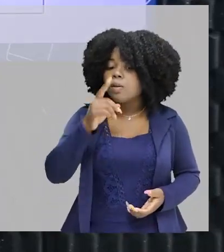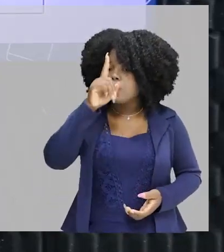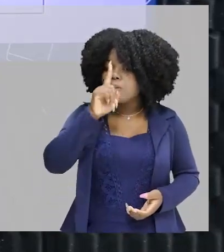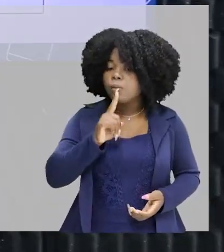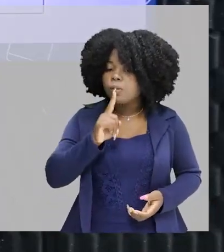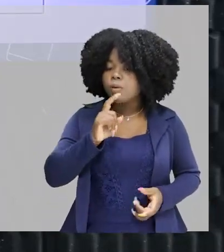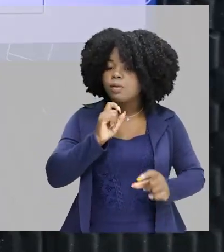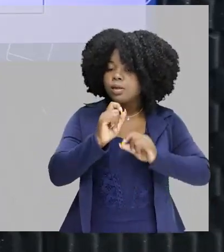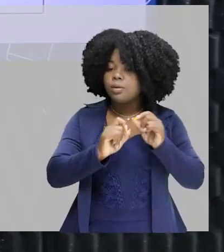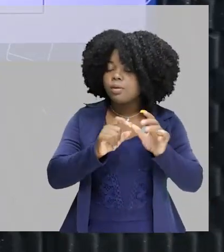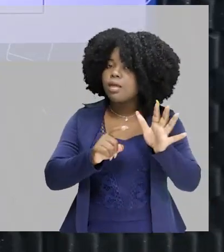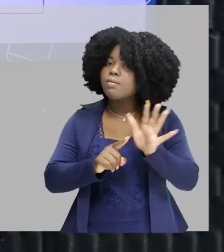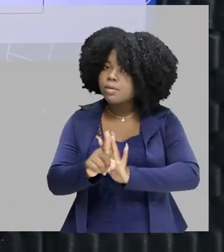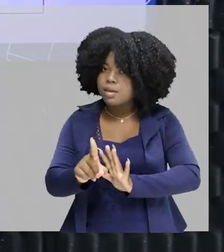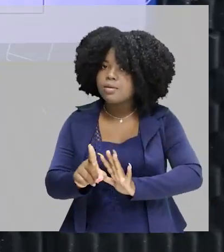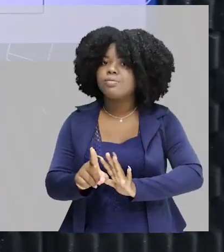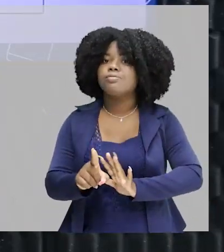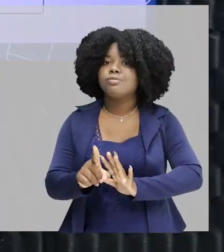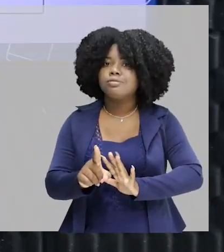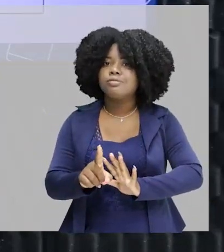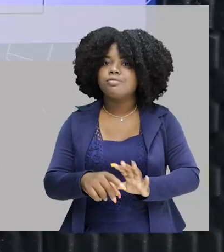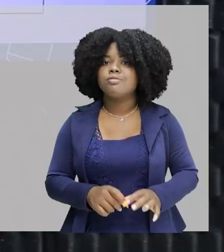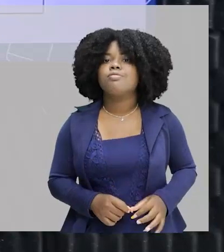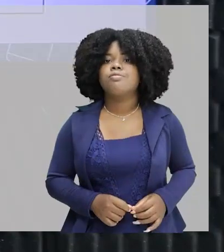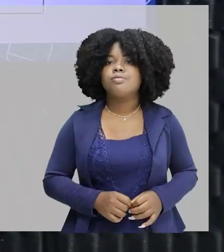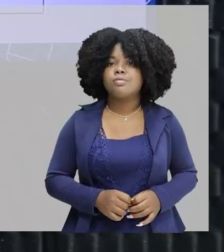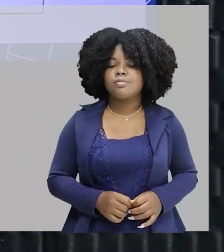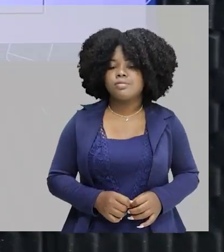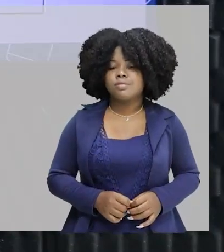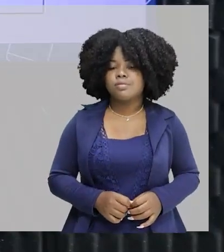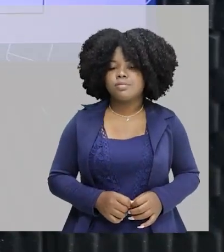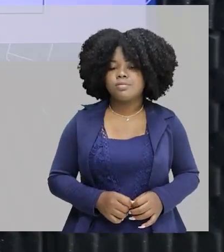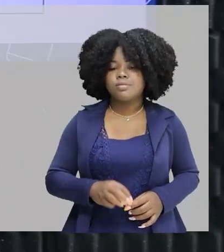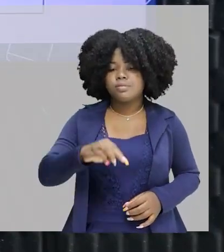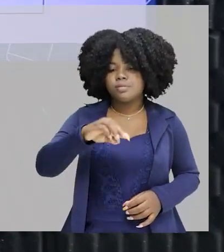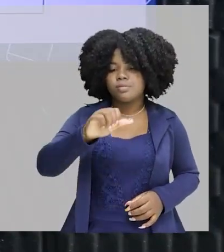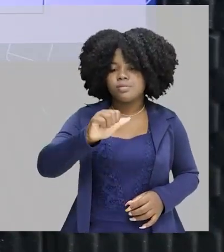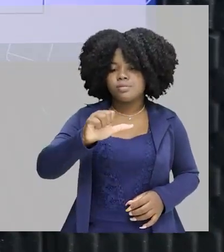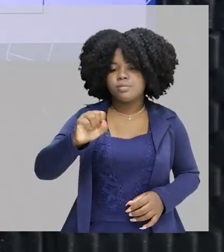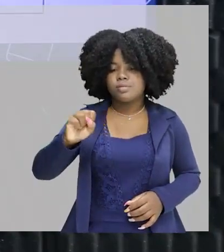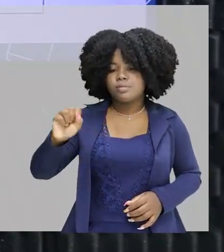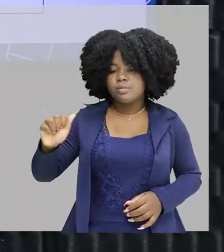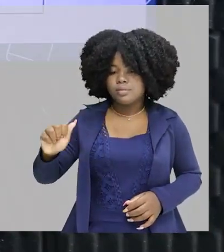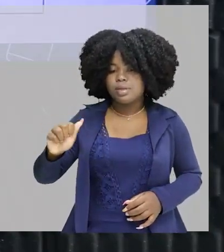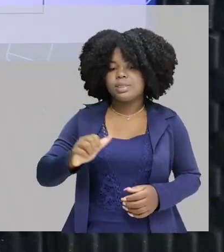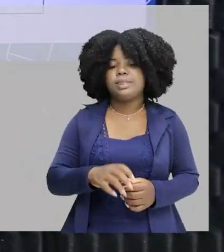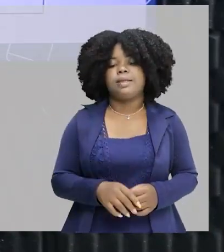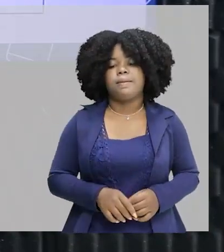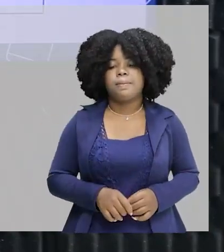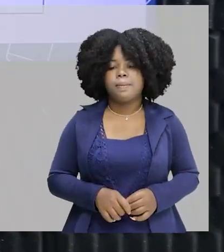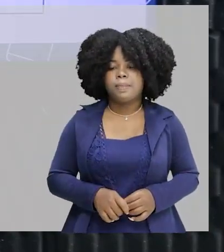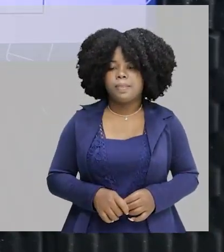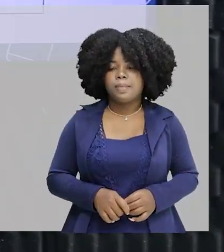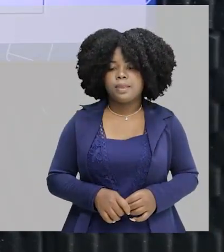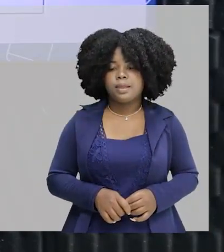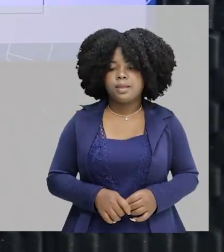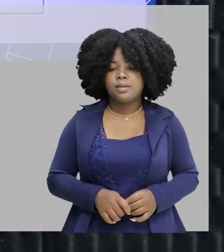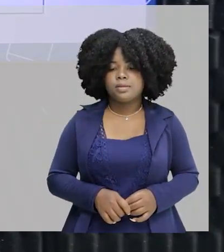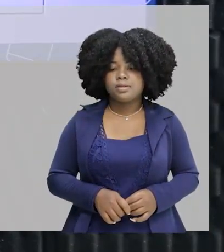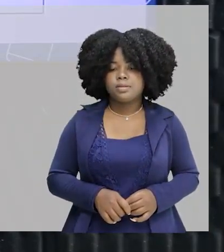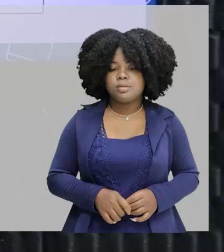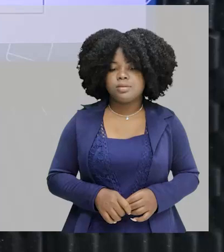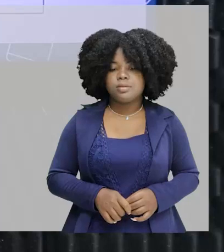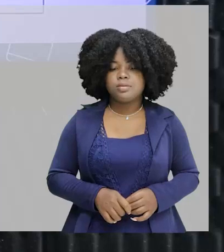amarelo é a pergunta, né? Calcule a massa de anidrido sulfuroso, certo? É o que eu